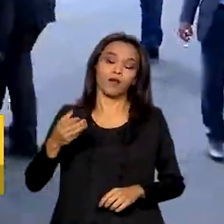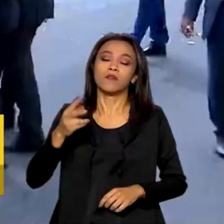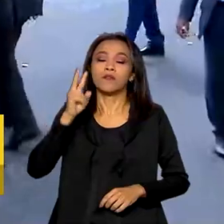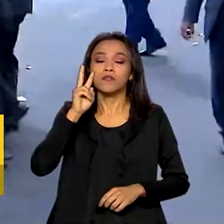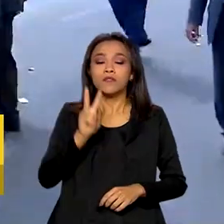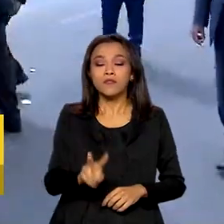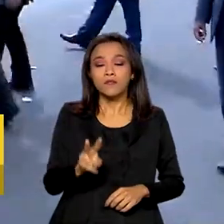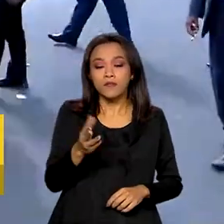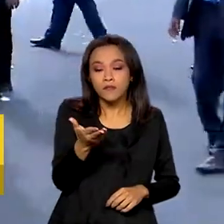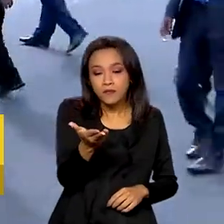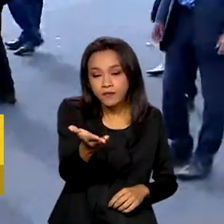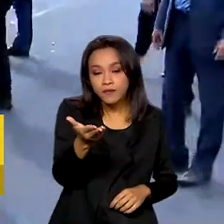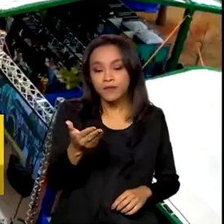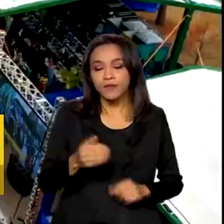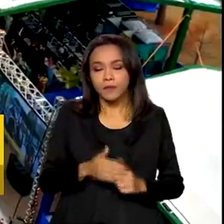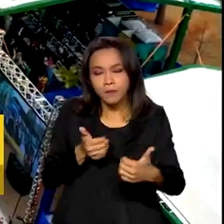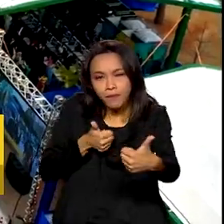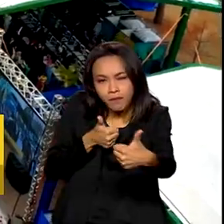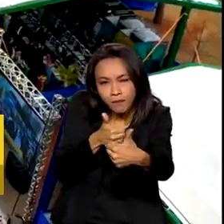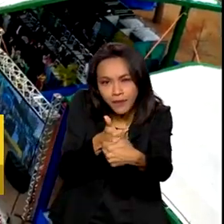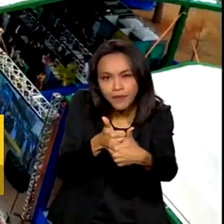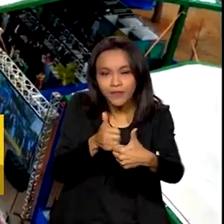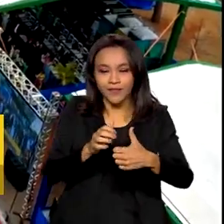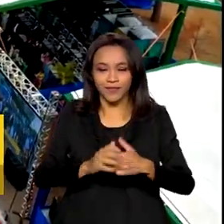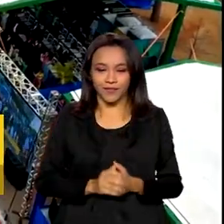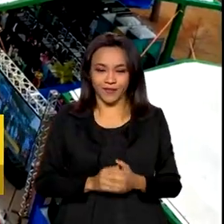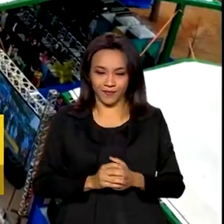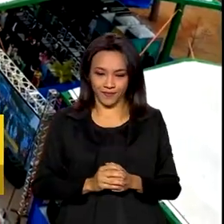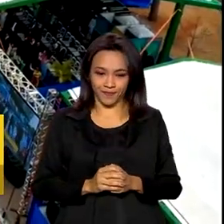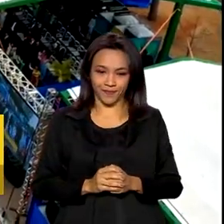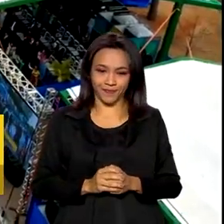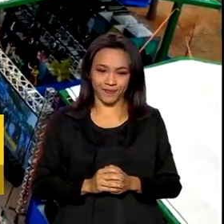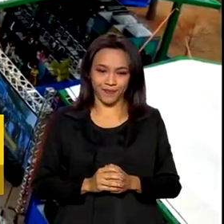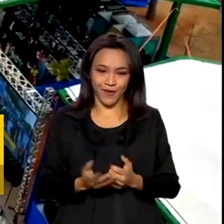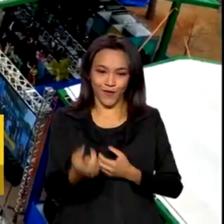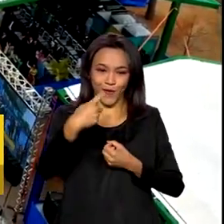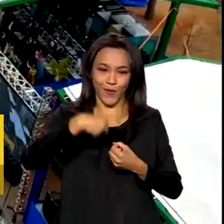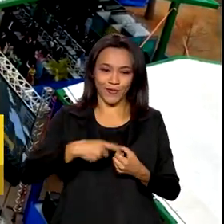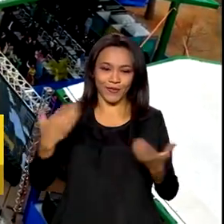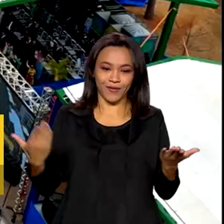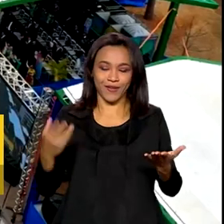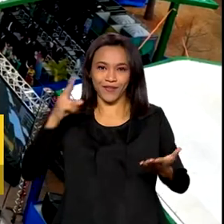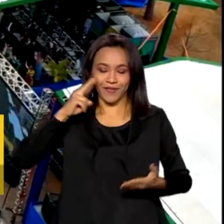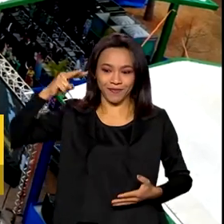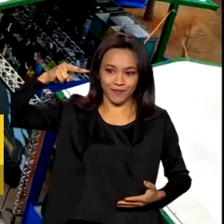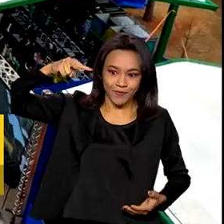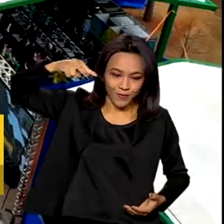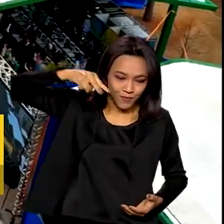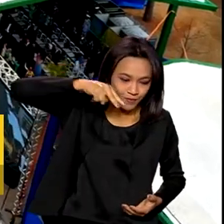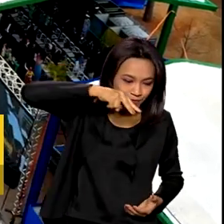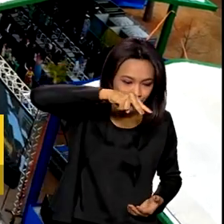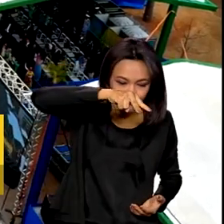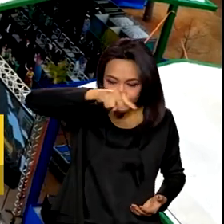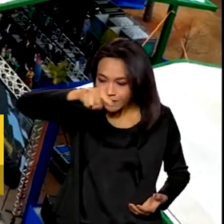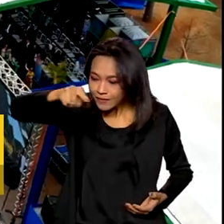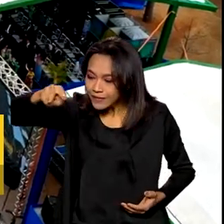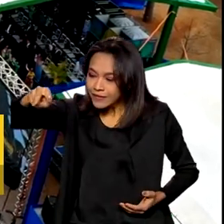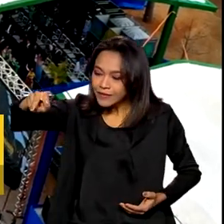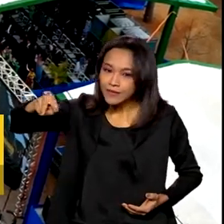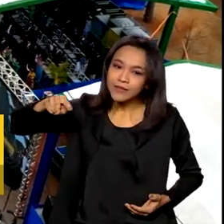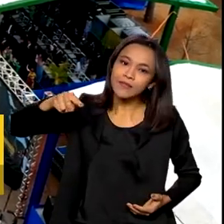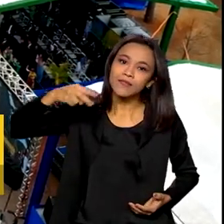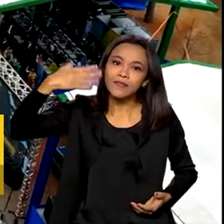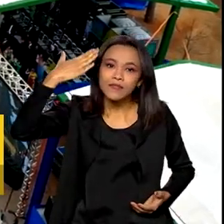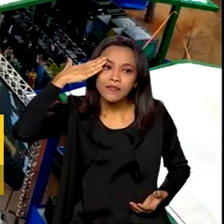agora uma imagem de baixo ali, bem pertinho do evento. A gente volta a ver essa imagem de cima, portanto, até para ter uma